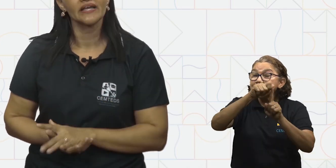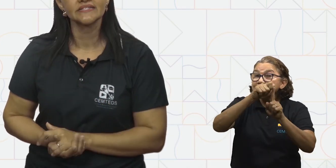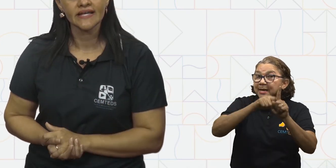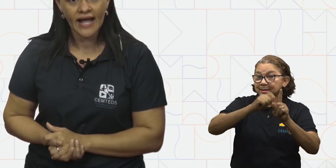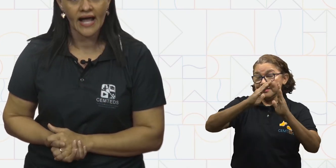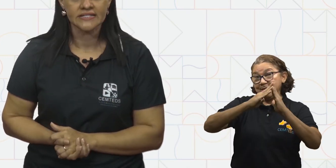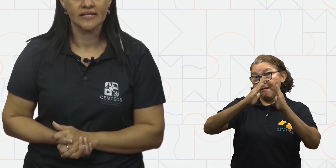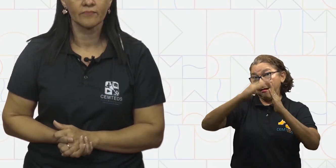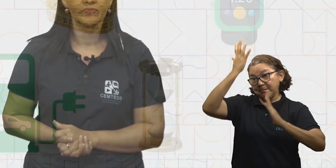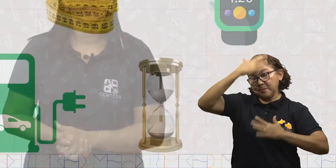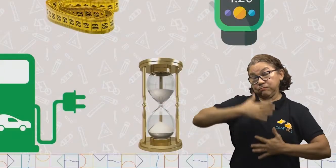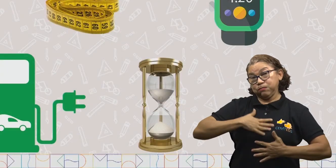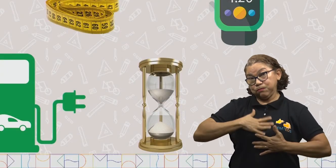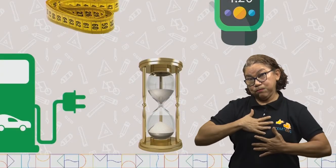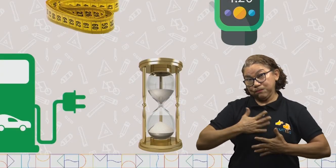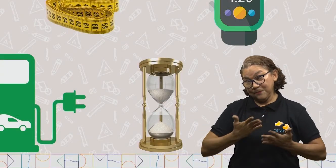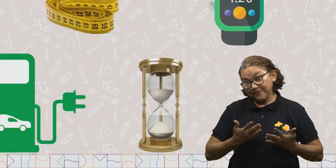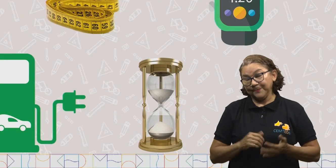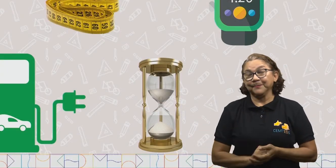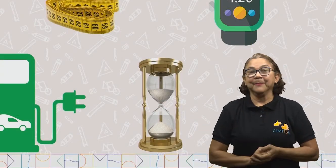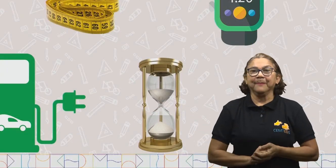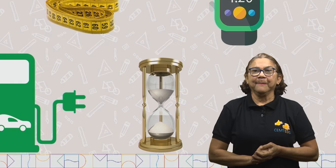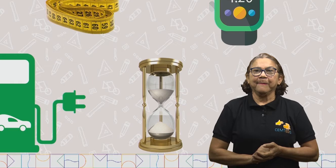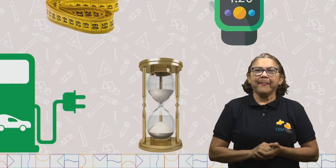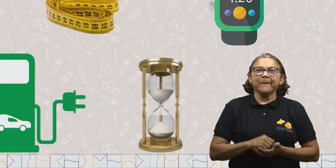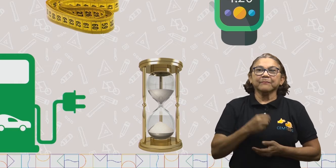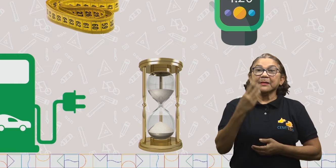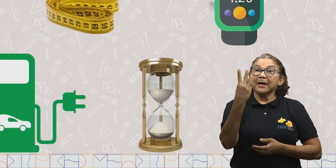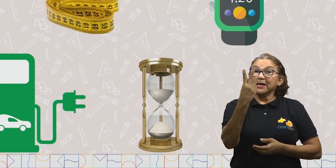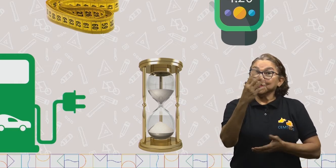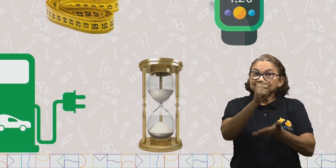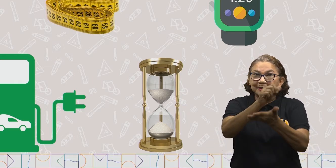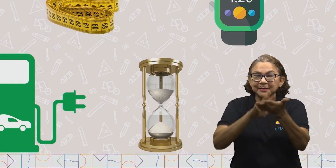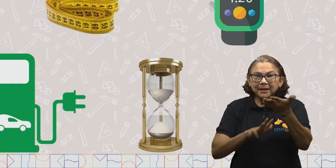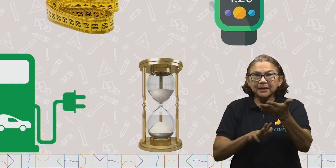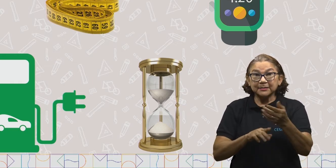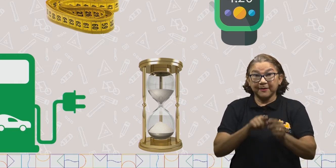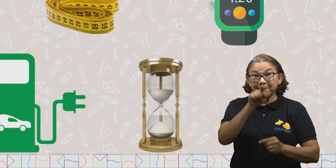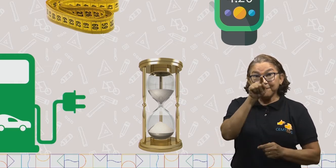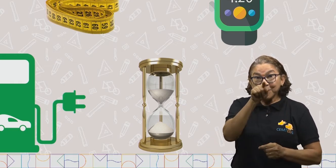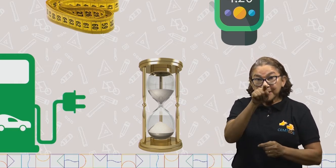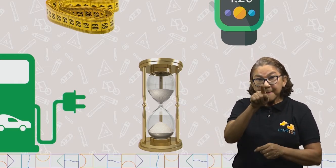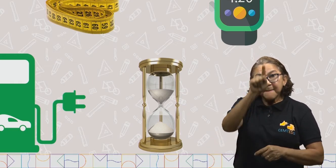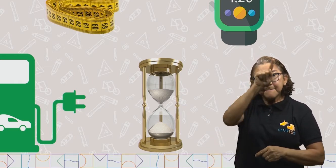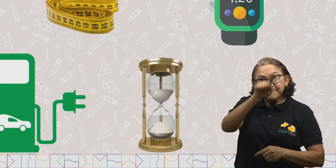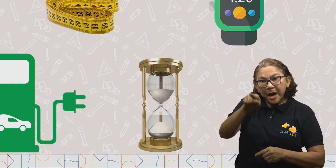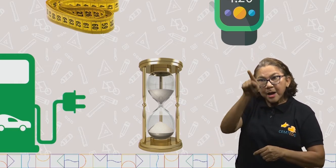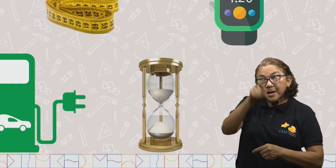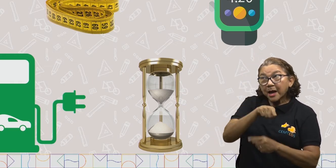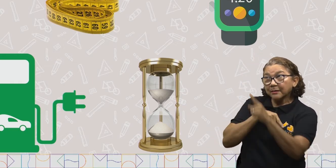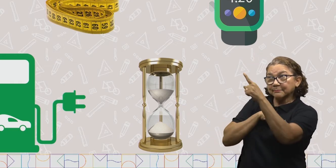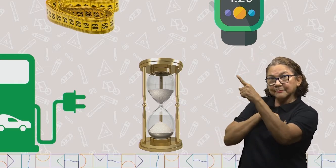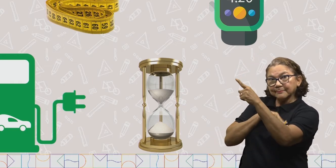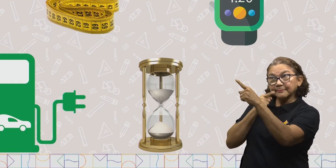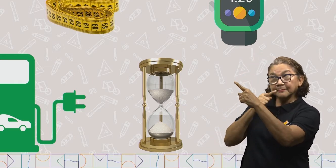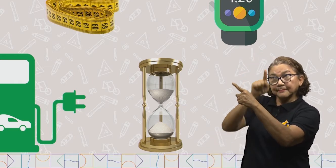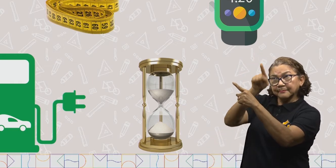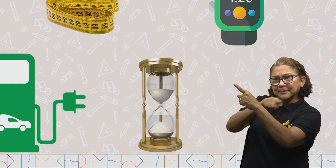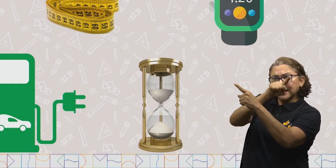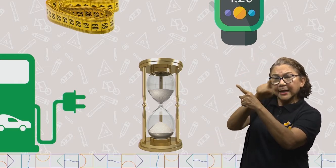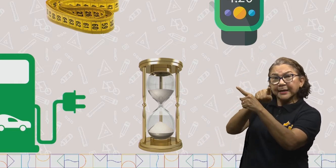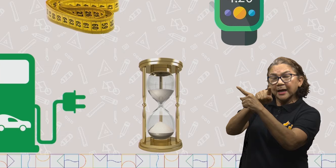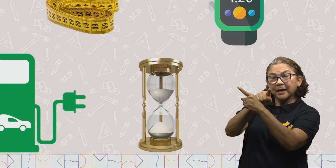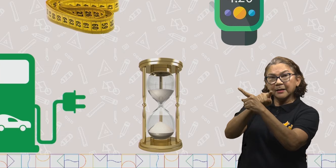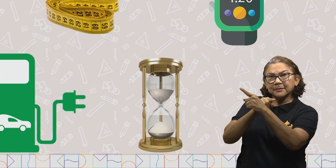durante o mês em casa. Vamos agora para a nossa atividade 3. Marque um X nos instrumentos que usamos